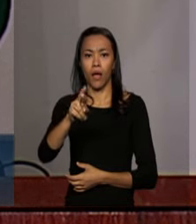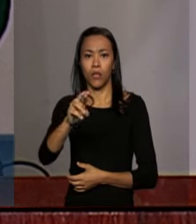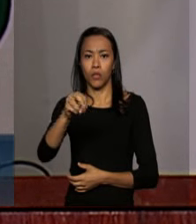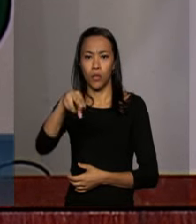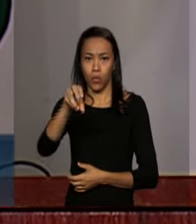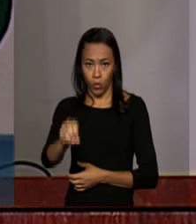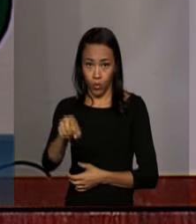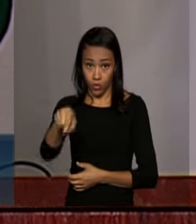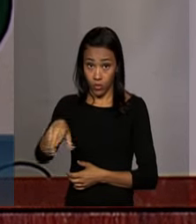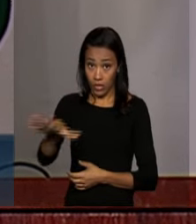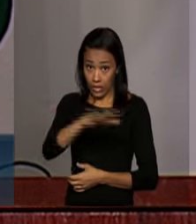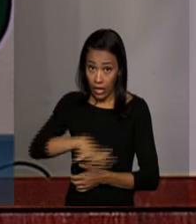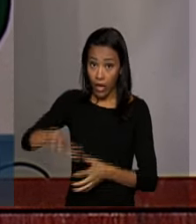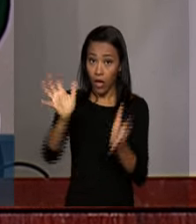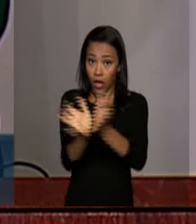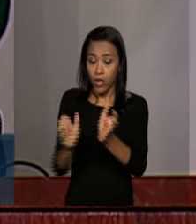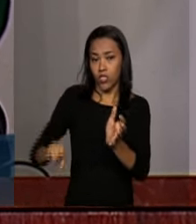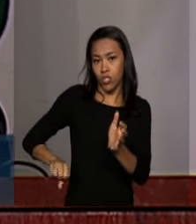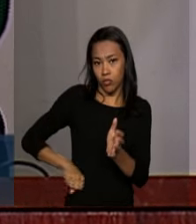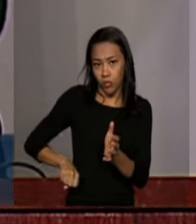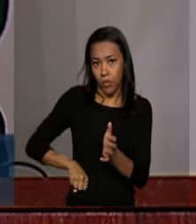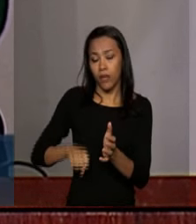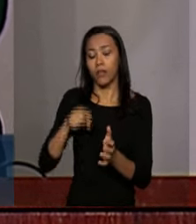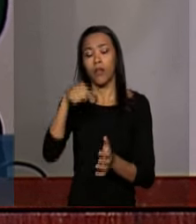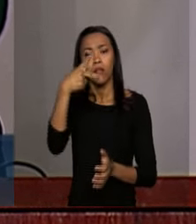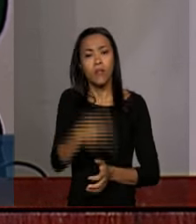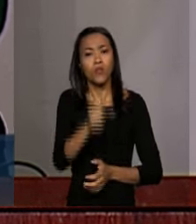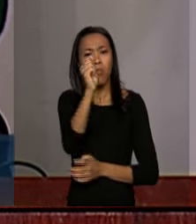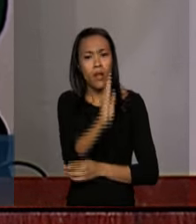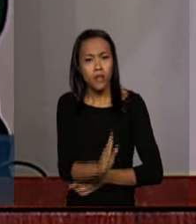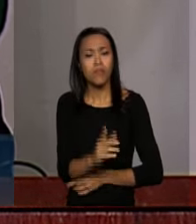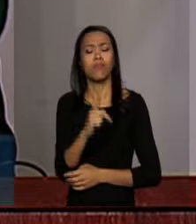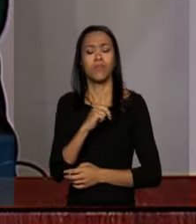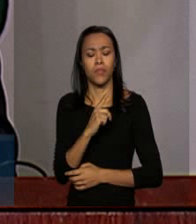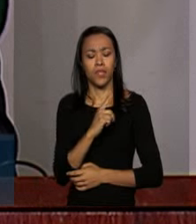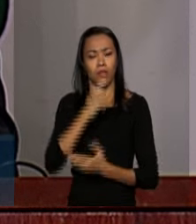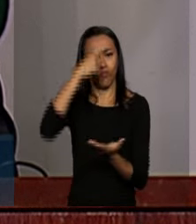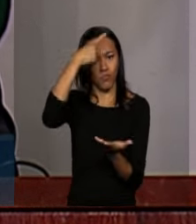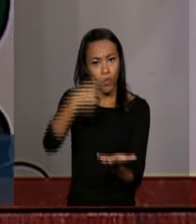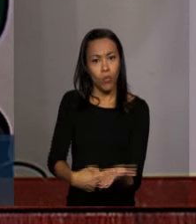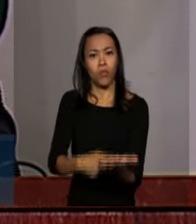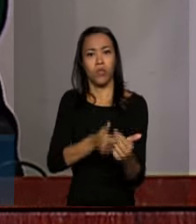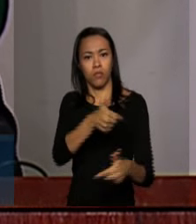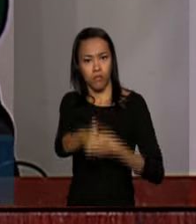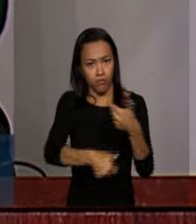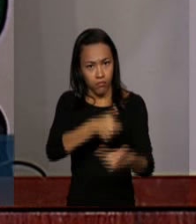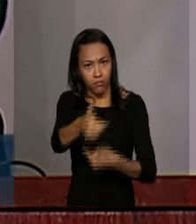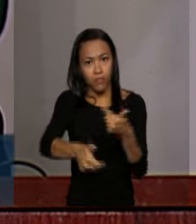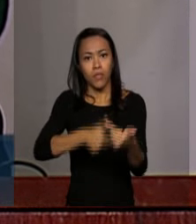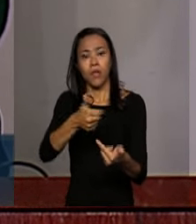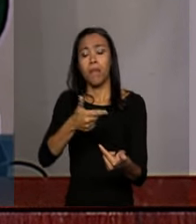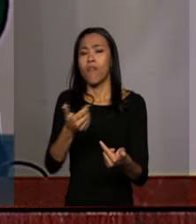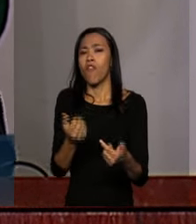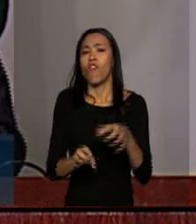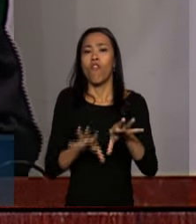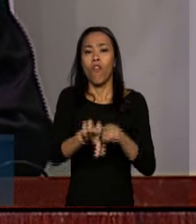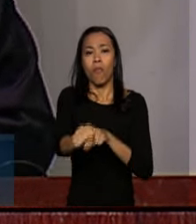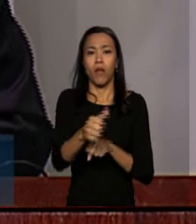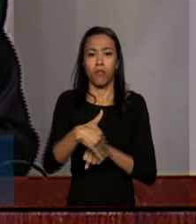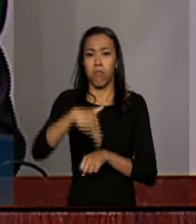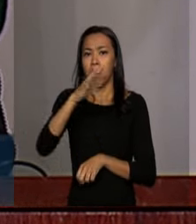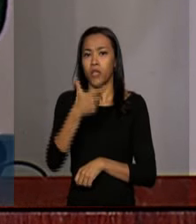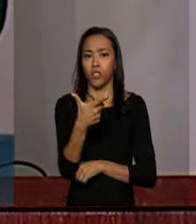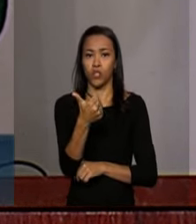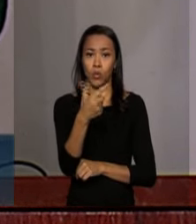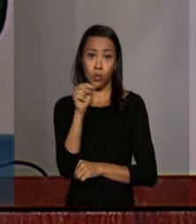a Academia Diplomática Brasileira cumpre importante papel institucional, tendo formado mais de 12 mil diplomatas